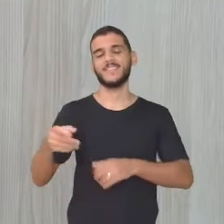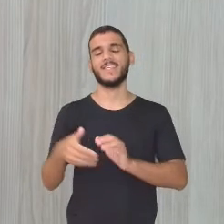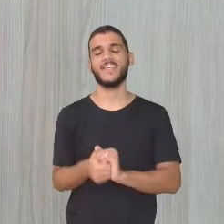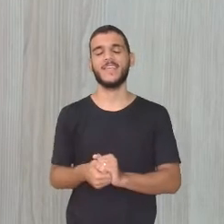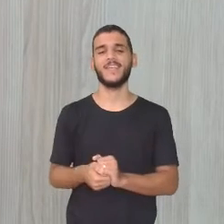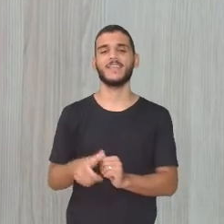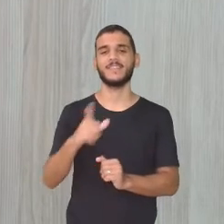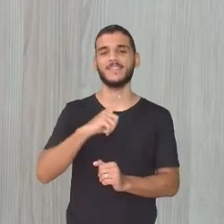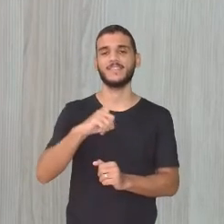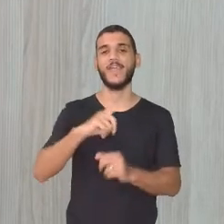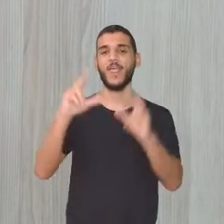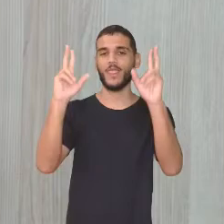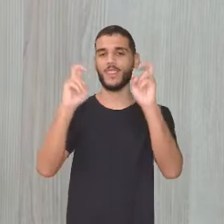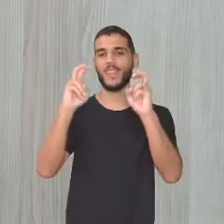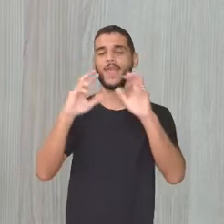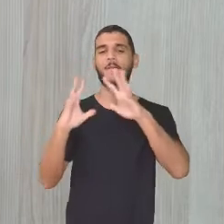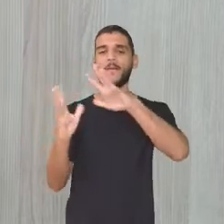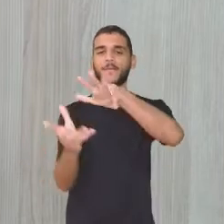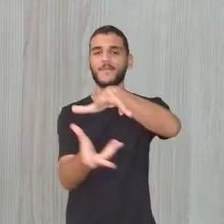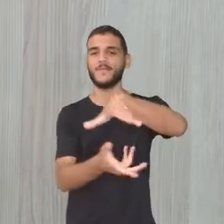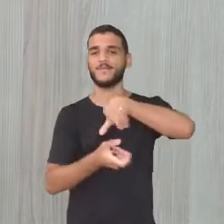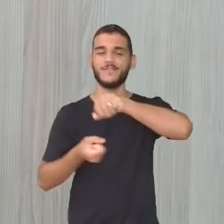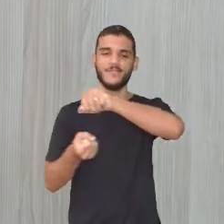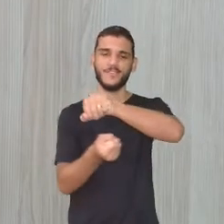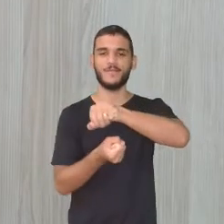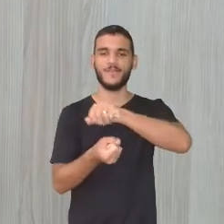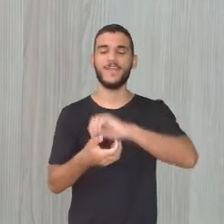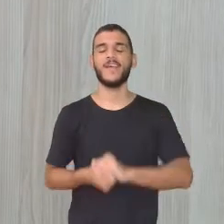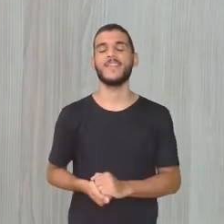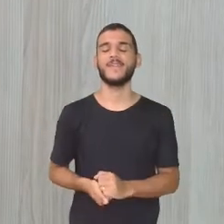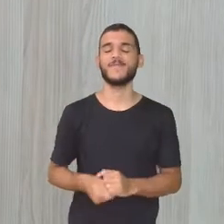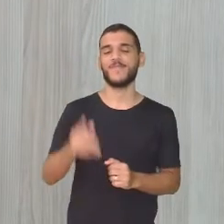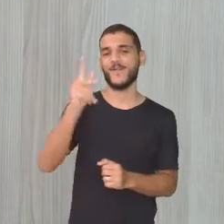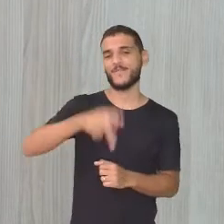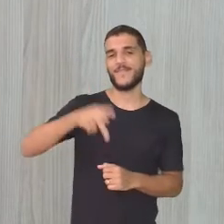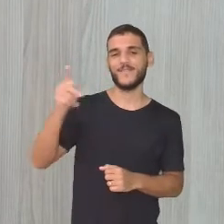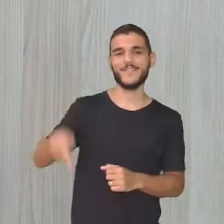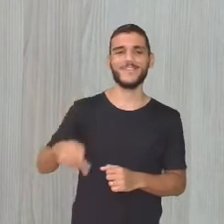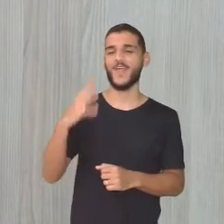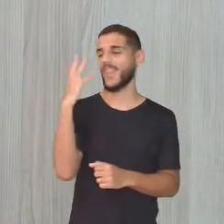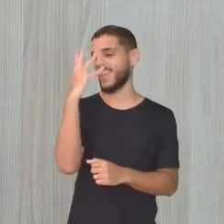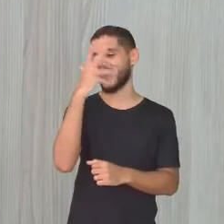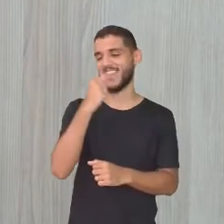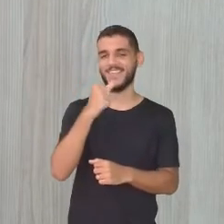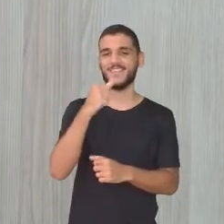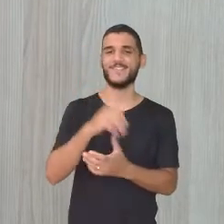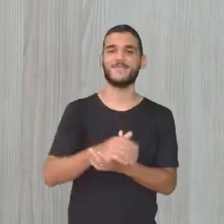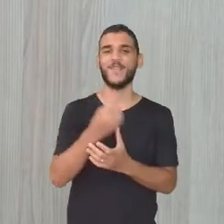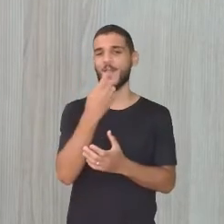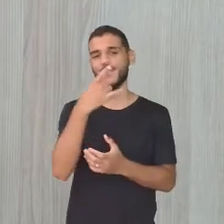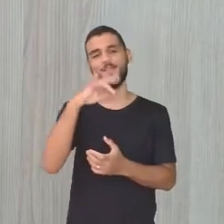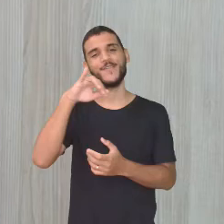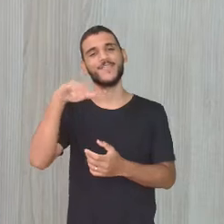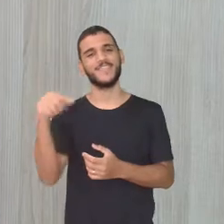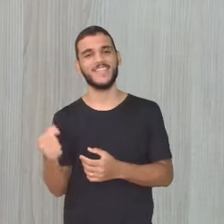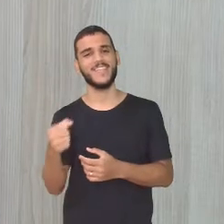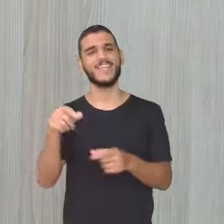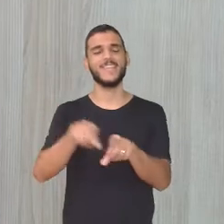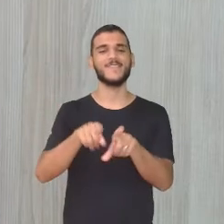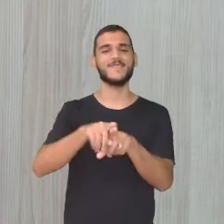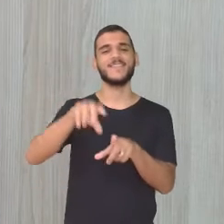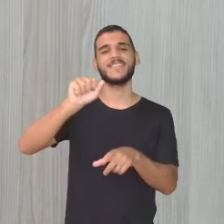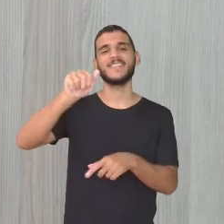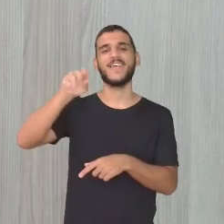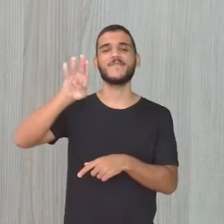sobre a sustentabilidade. Já conhece, né, professor Gilson Soares? Rapaz do rostinho lindo, quem já deu seu bom dia aqui foi o Sabino. Faça feito Sabino, interage com a nossa